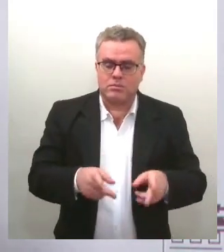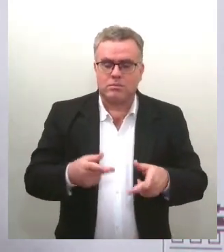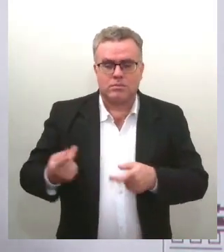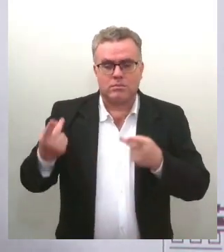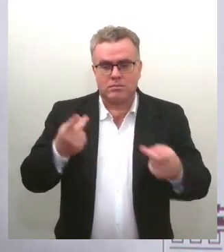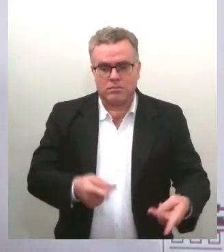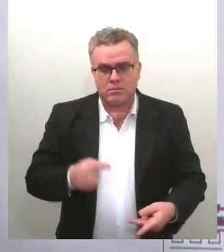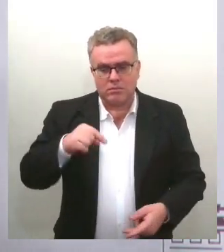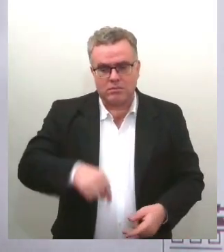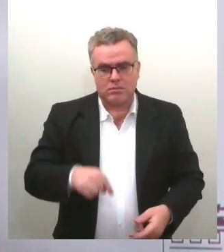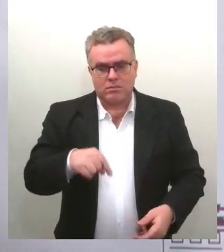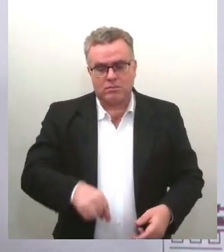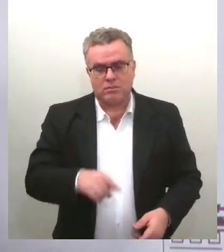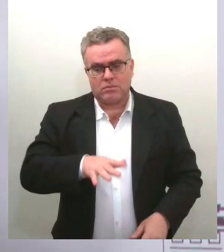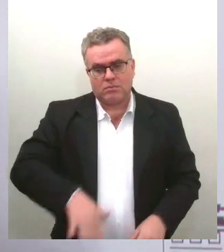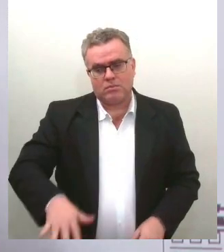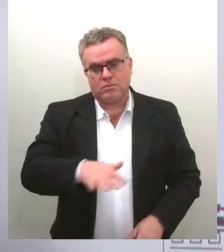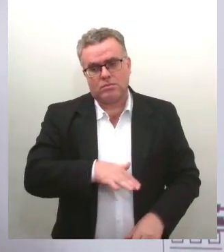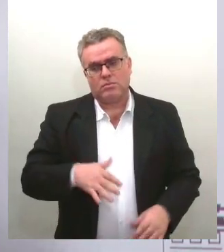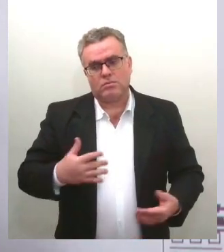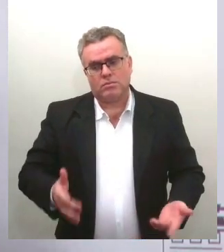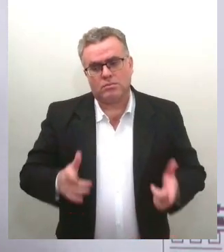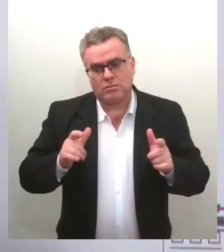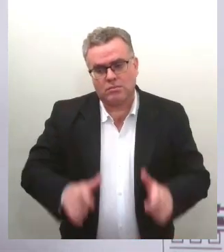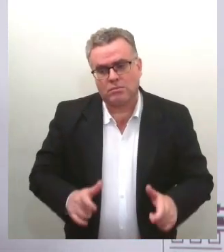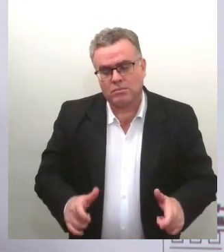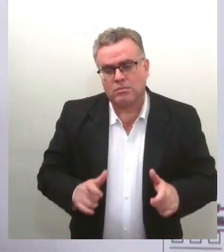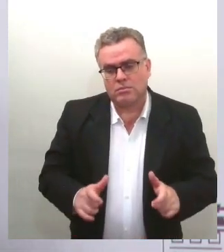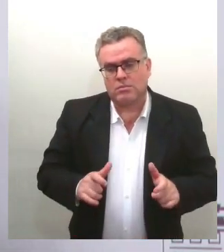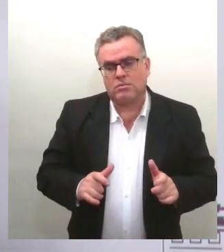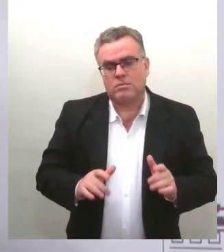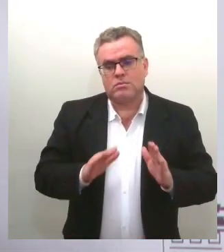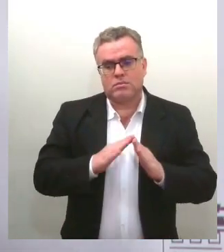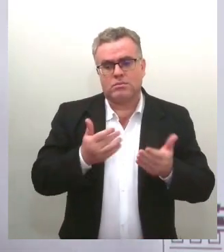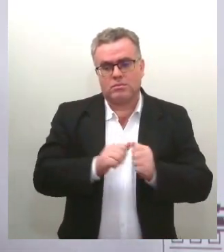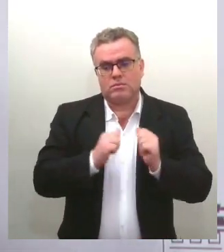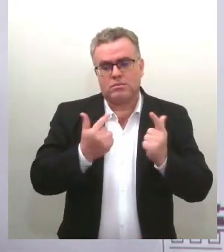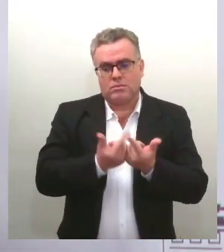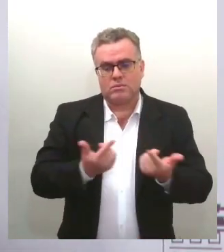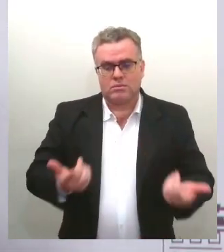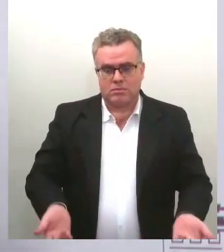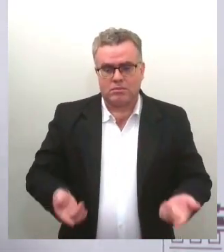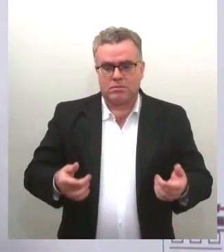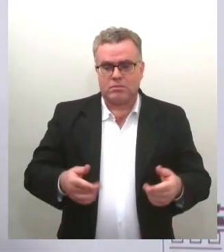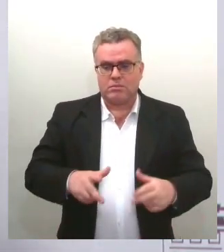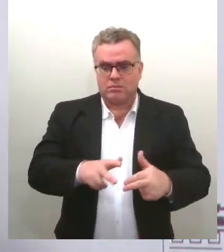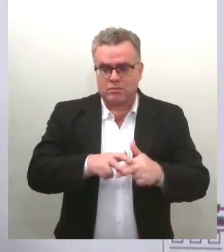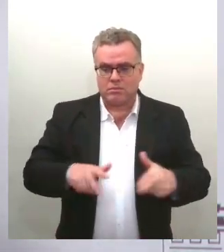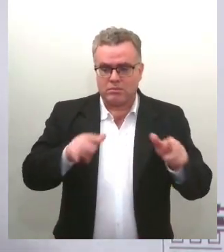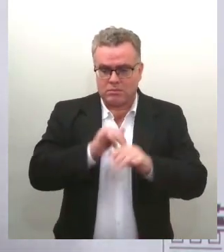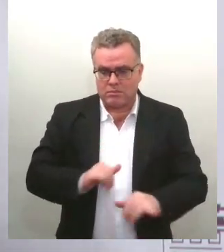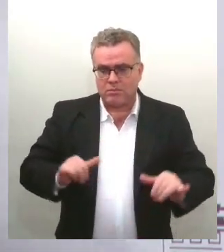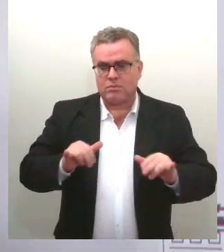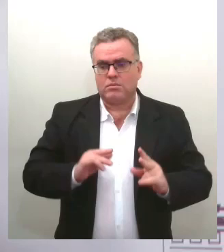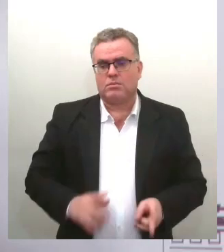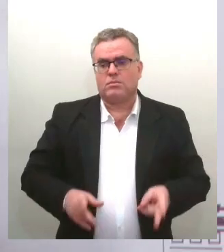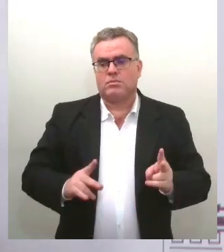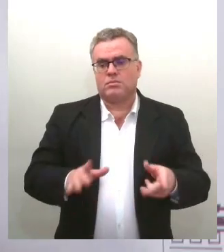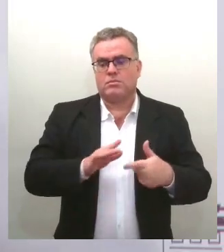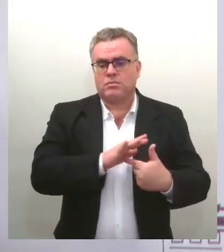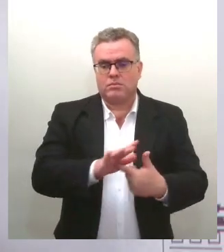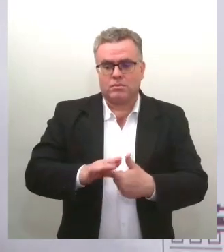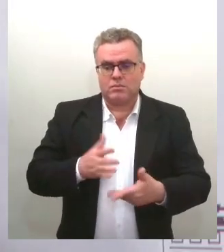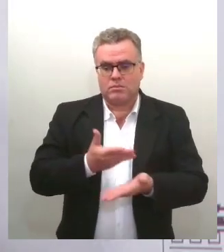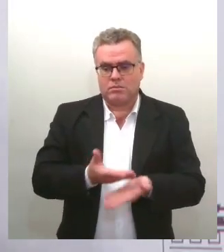é conhecer o funcionamento. Por isso que eu sempre gosto de ressaltar, como ressaltei, né, achava que eram os alunos, né, do IFES, porque